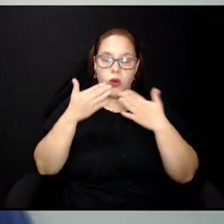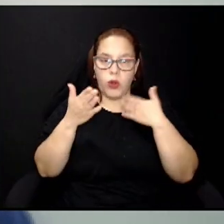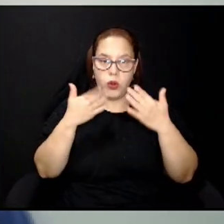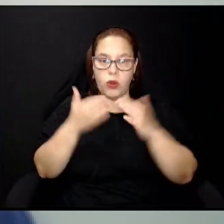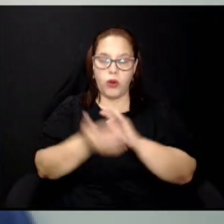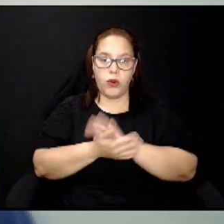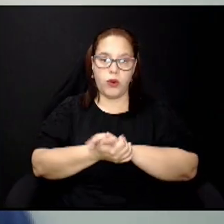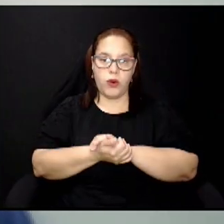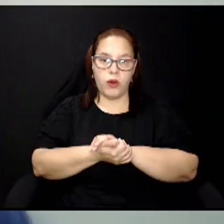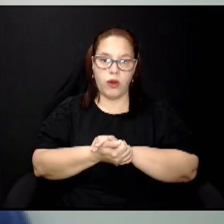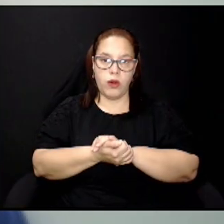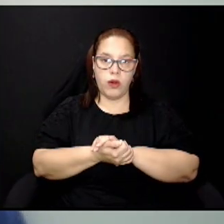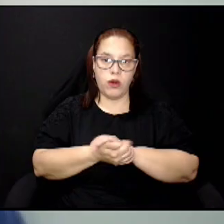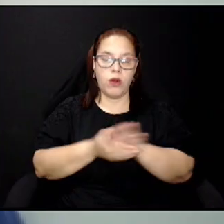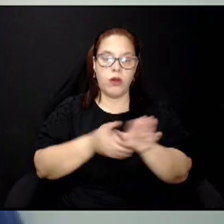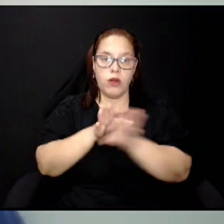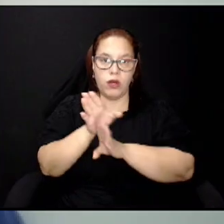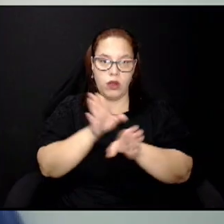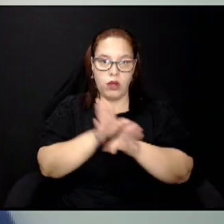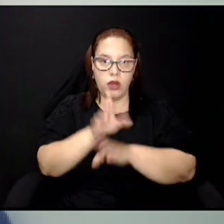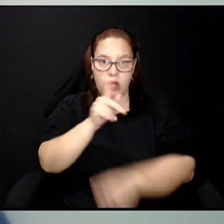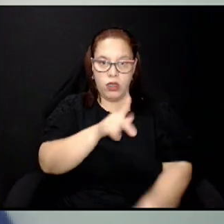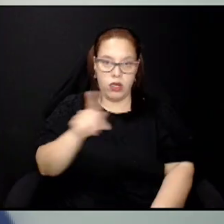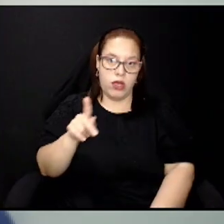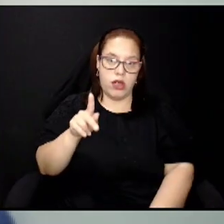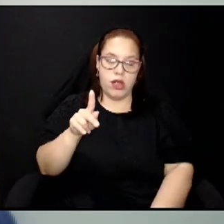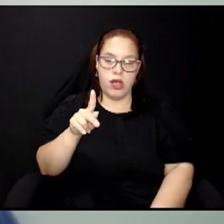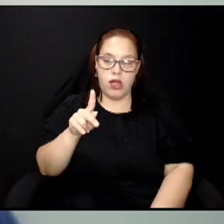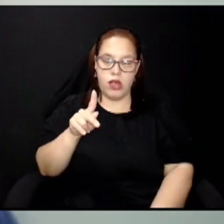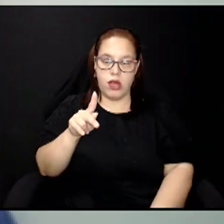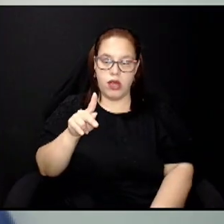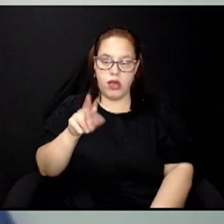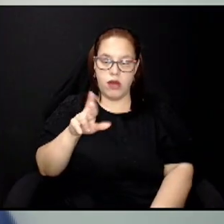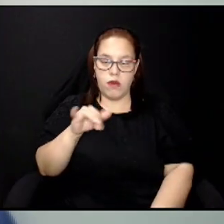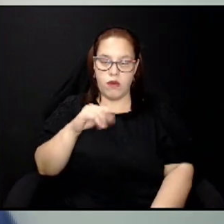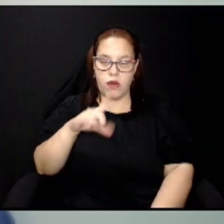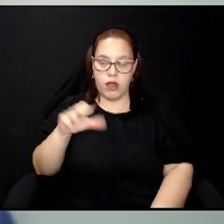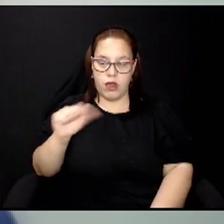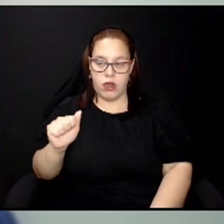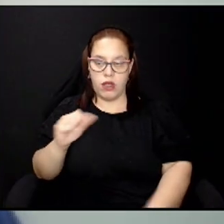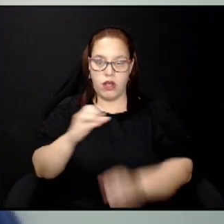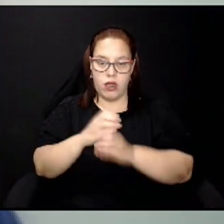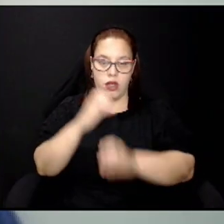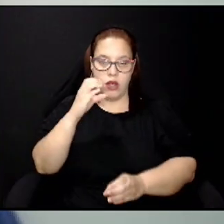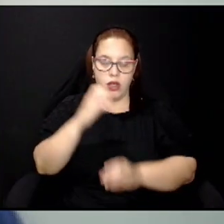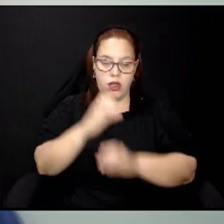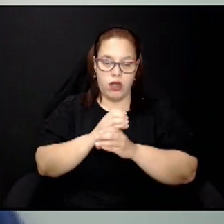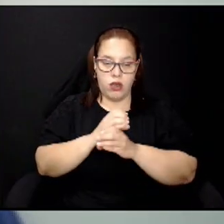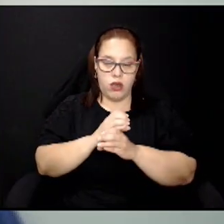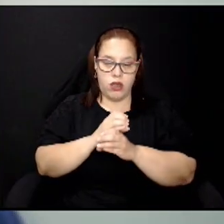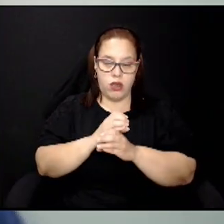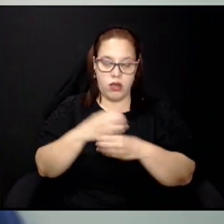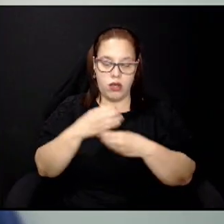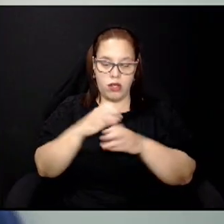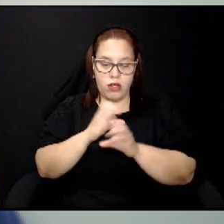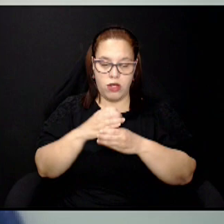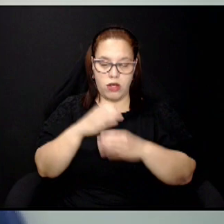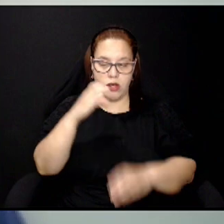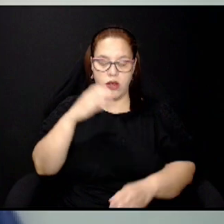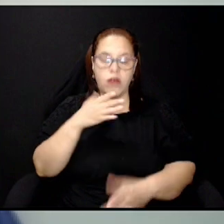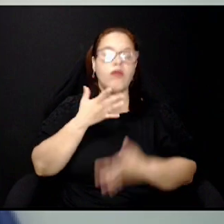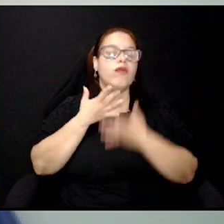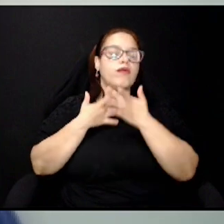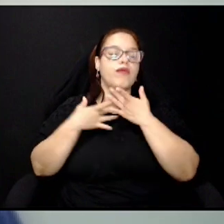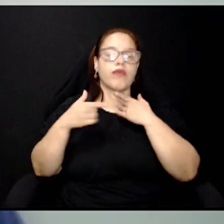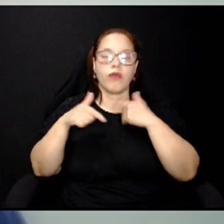minha orientadora, que é a professora Priscila Coultre, que coordena o LabEduc, que eu tinha vontade de trabalhar com